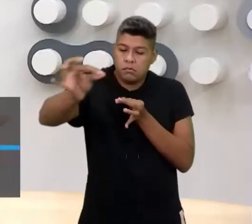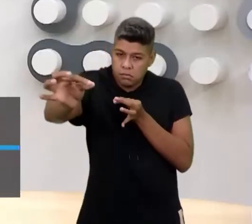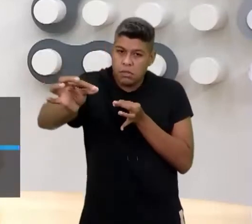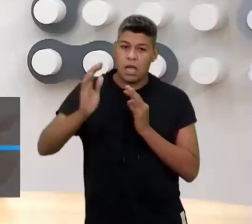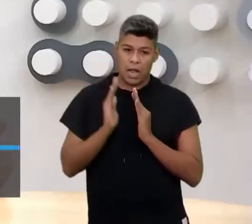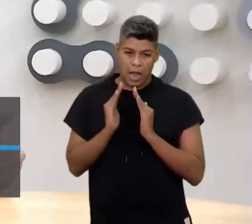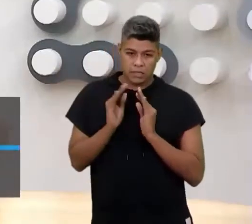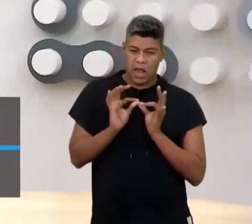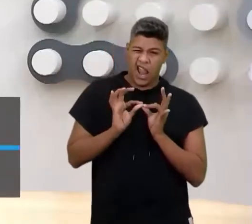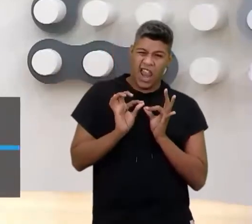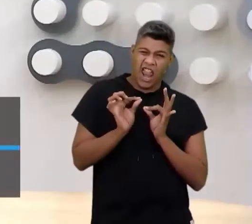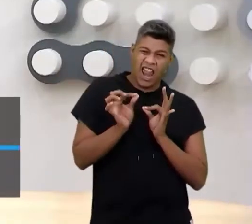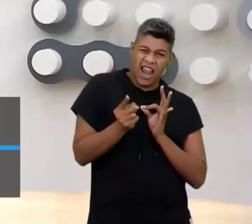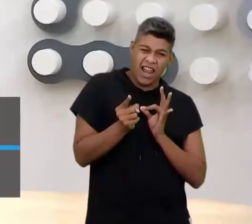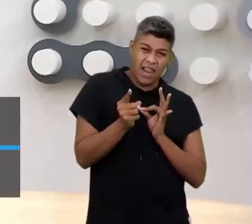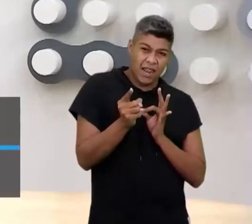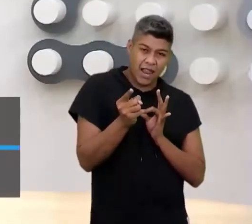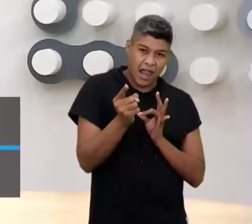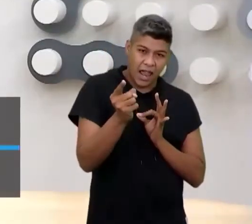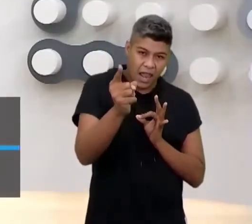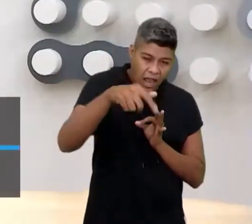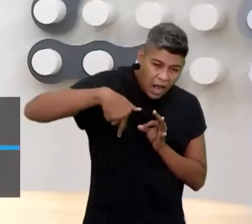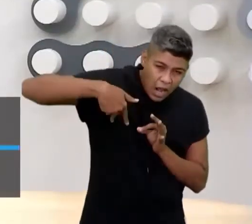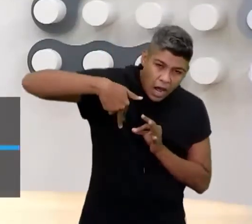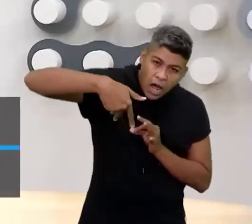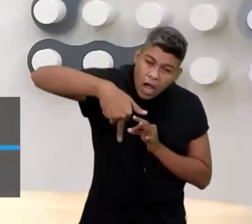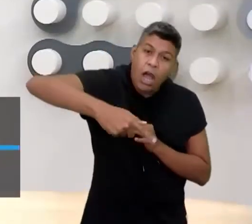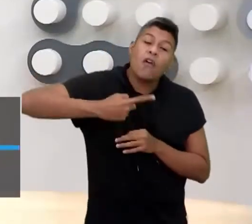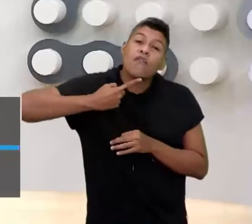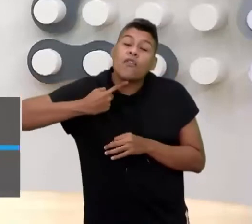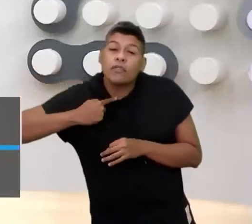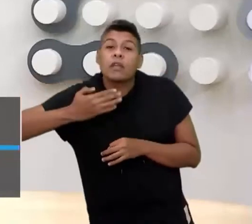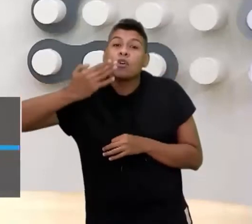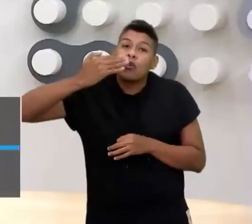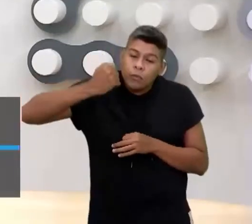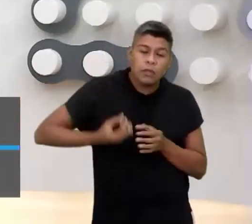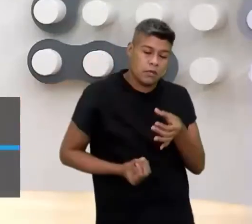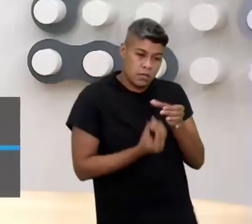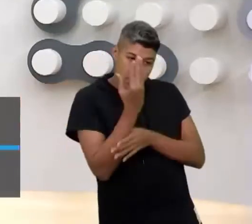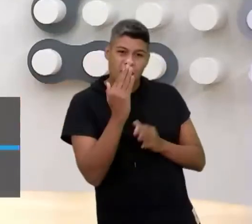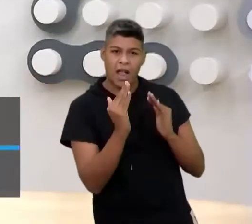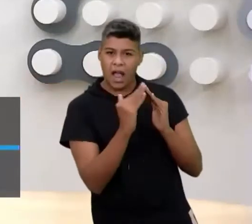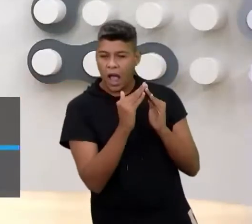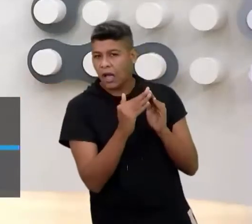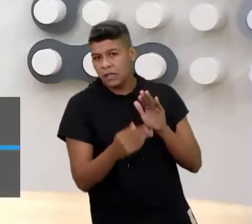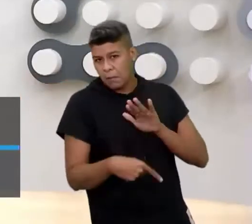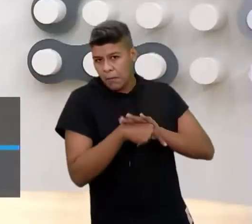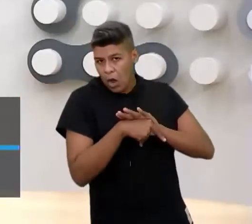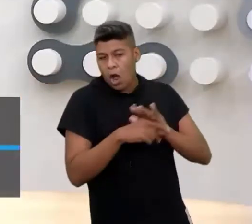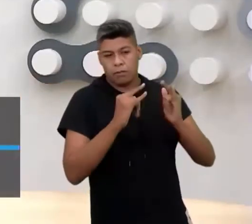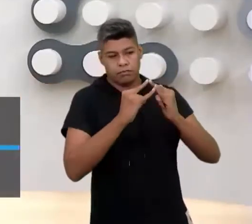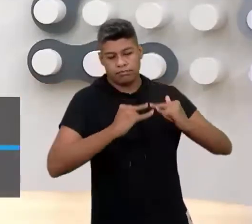sai da casa dele e vai caminhar uma longa distância em busca de alimento, aí eles fazem o iglu. Então o iglu é uma